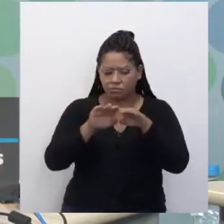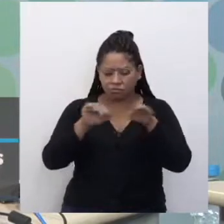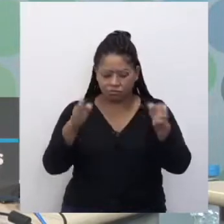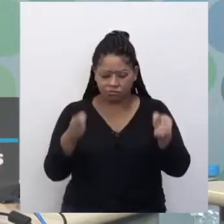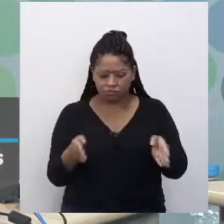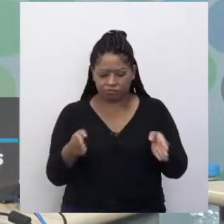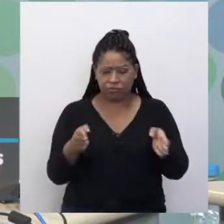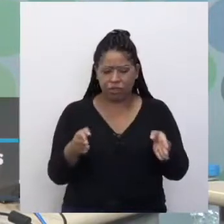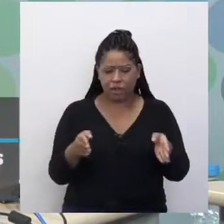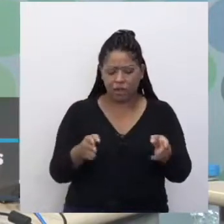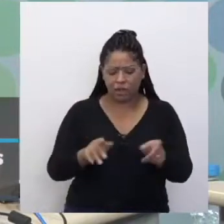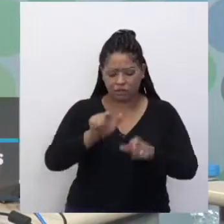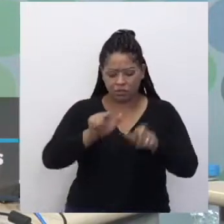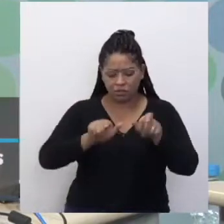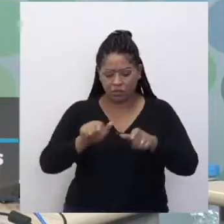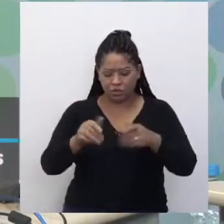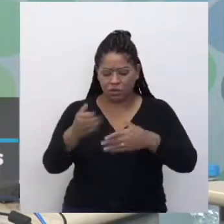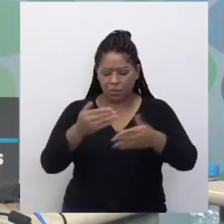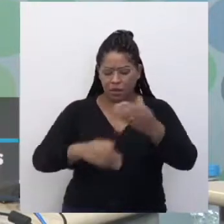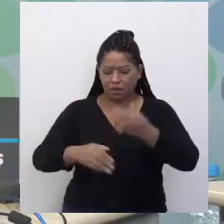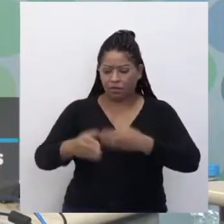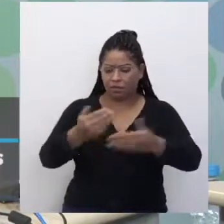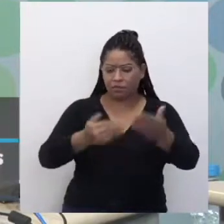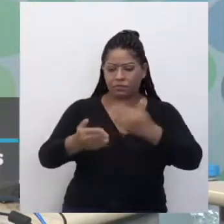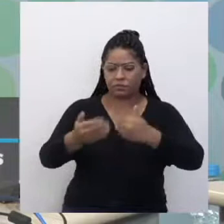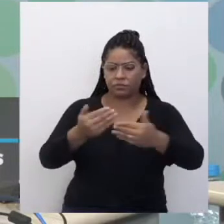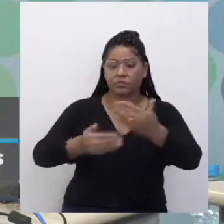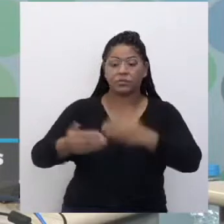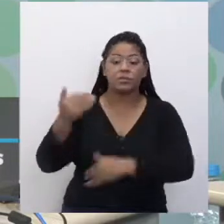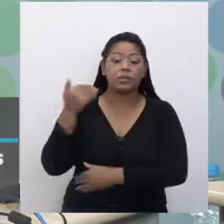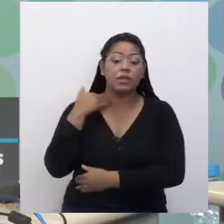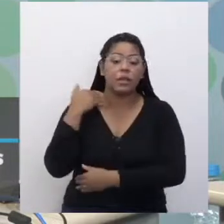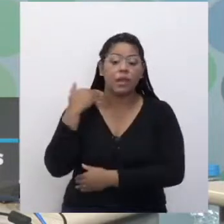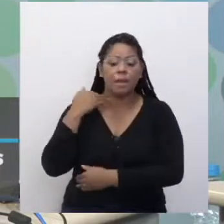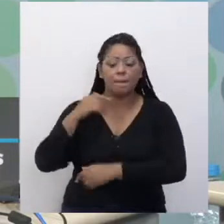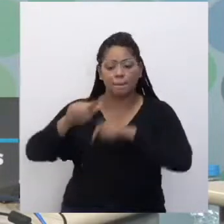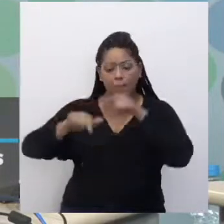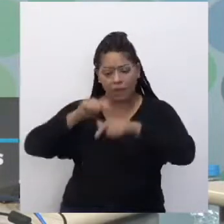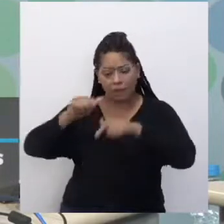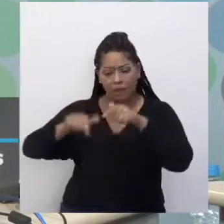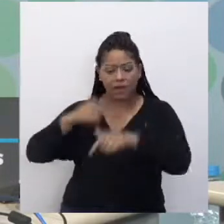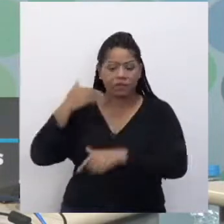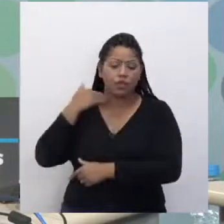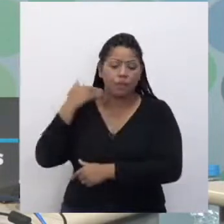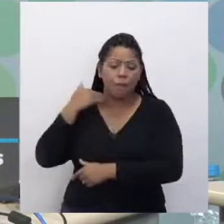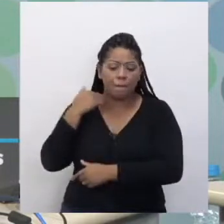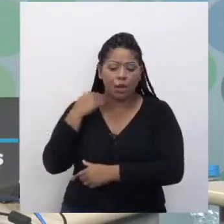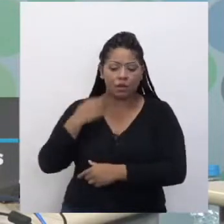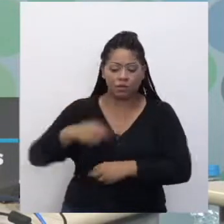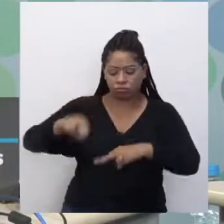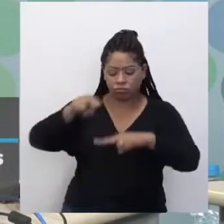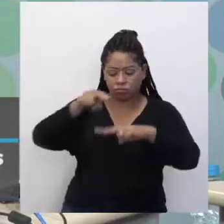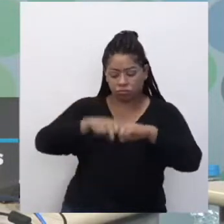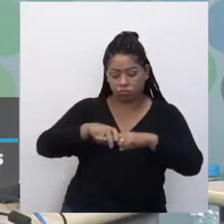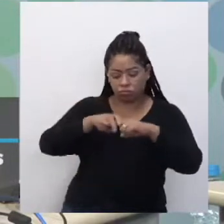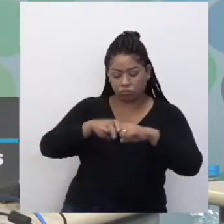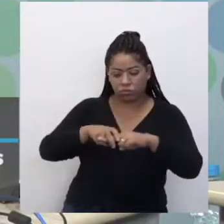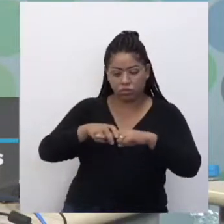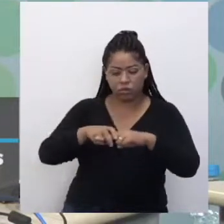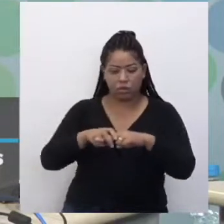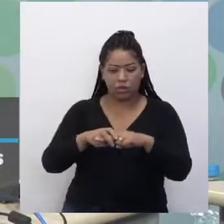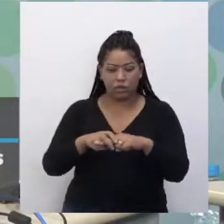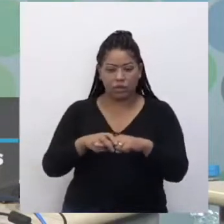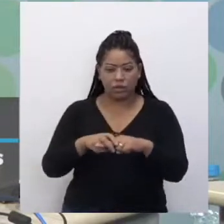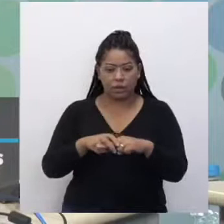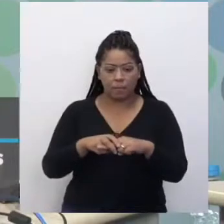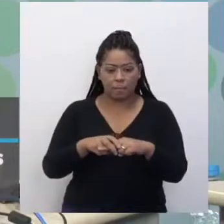eram aquelas pessoas que reuniam moedas de várias localidades diferentes em cima de um banquinho, né, por isso do nome banco, e ali eles